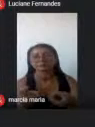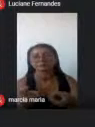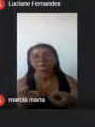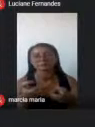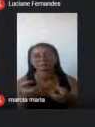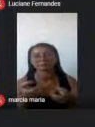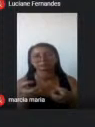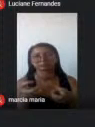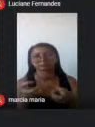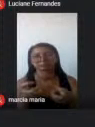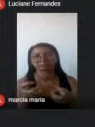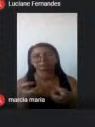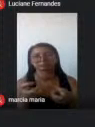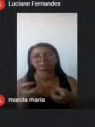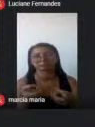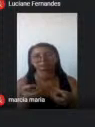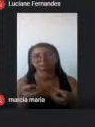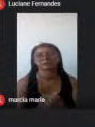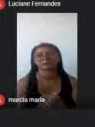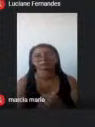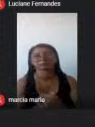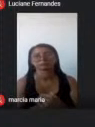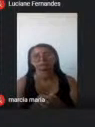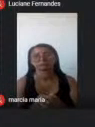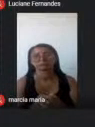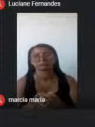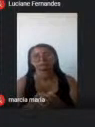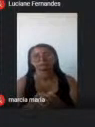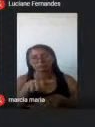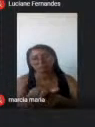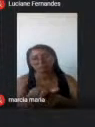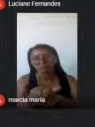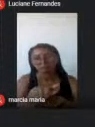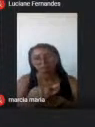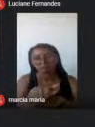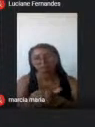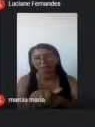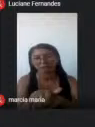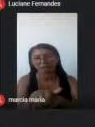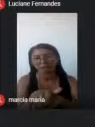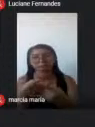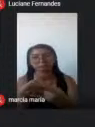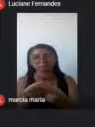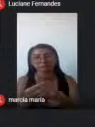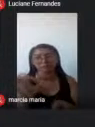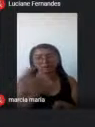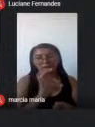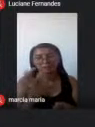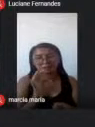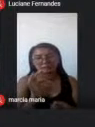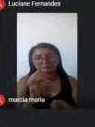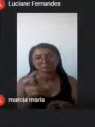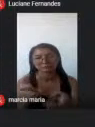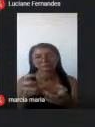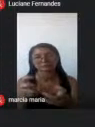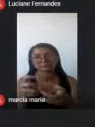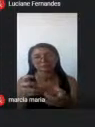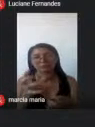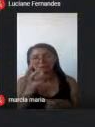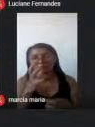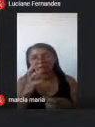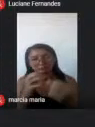sem camisinha, apareceu com algumas semanas um carocinho desse jeito, liga